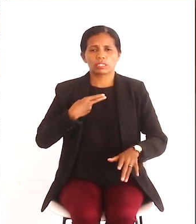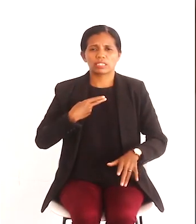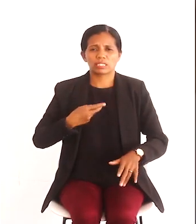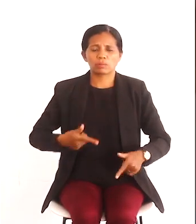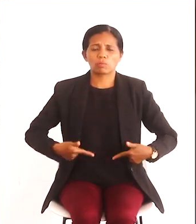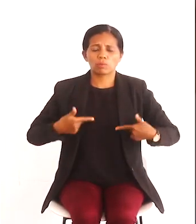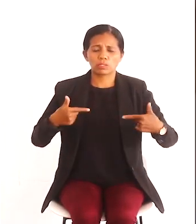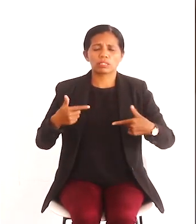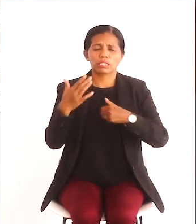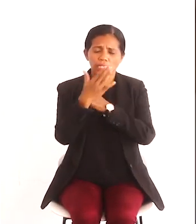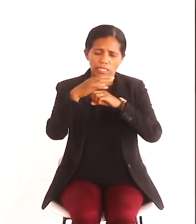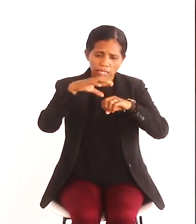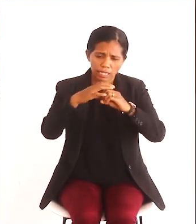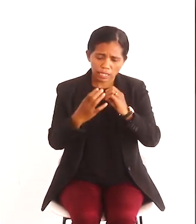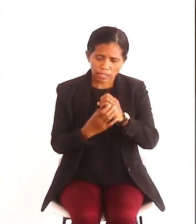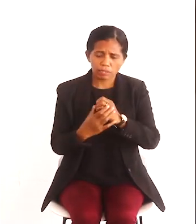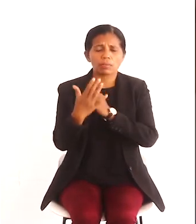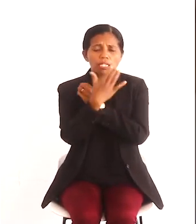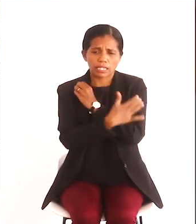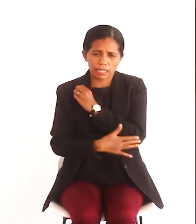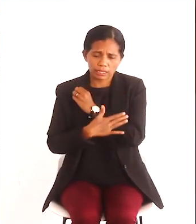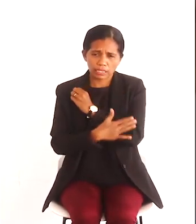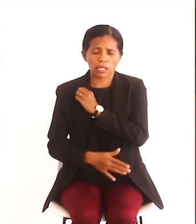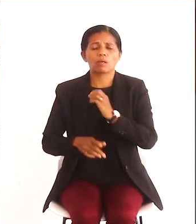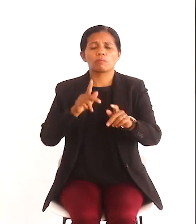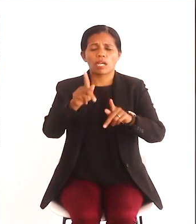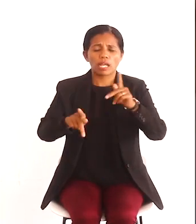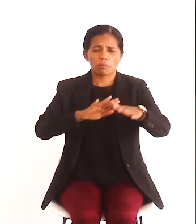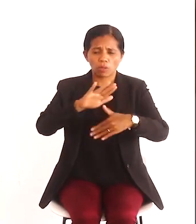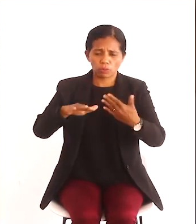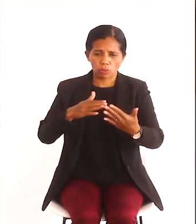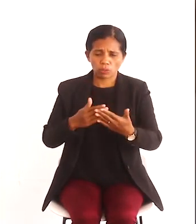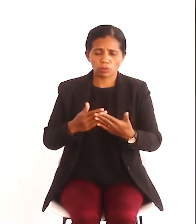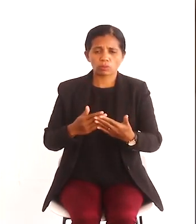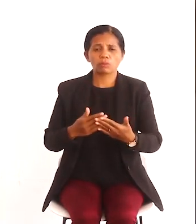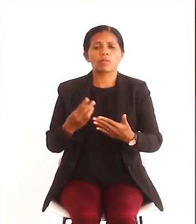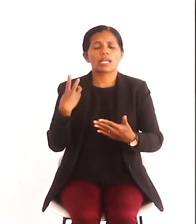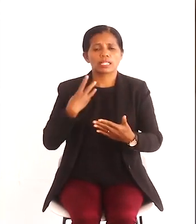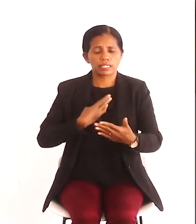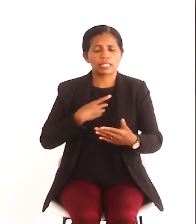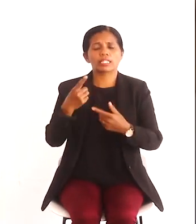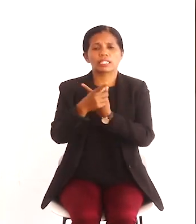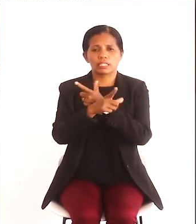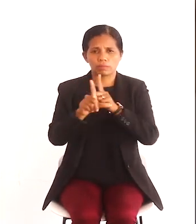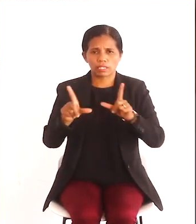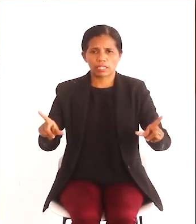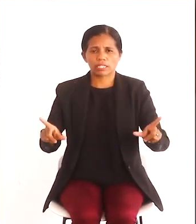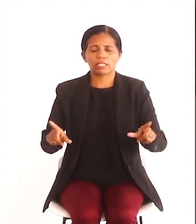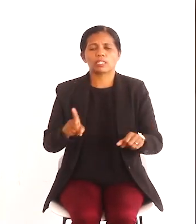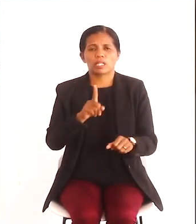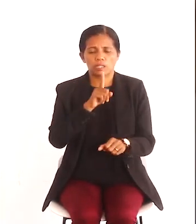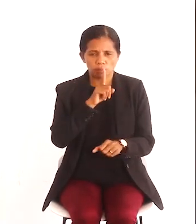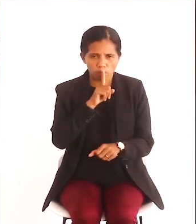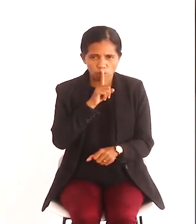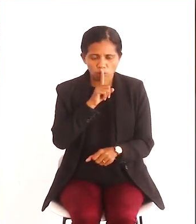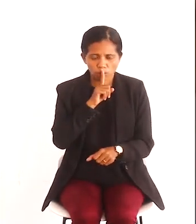pela nação, pelo povo, pela nossa libertação. Calai,